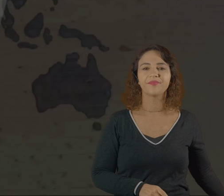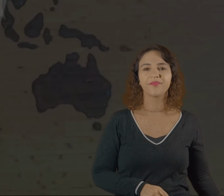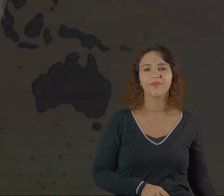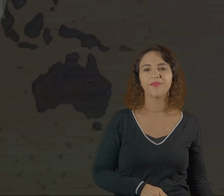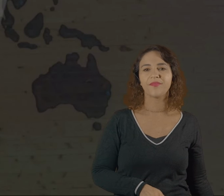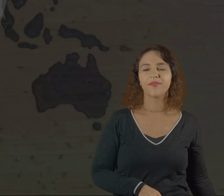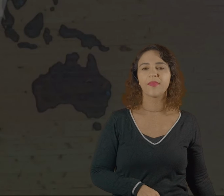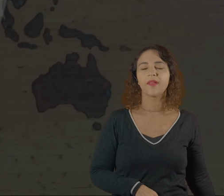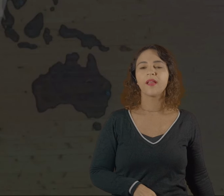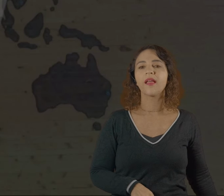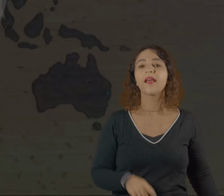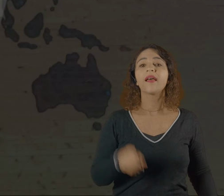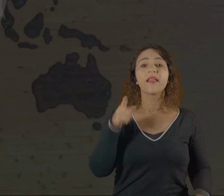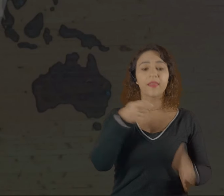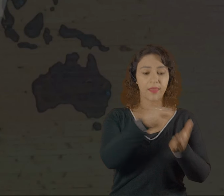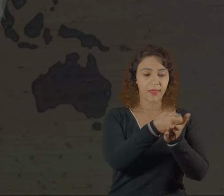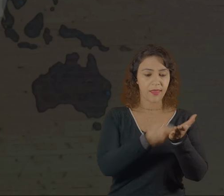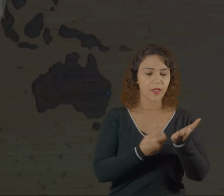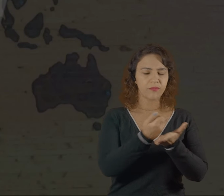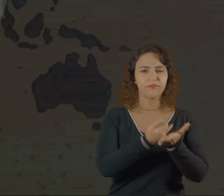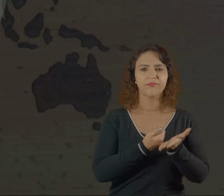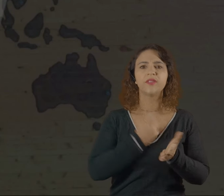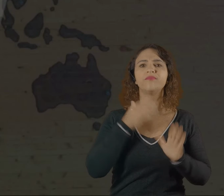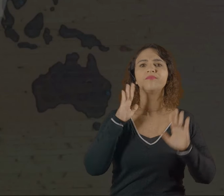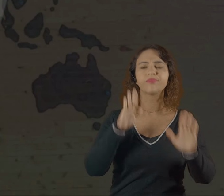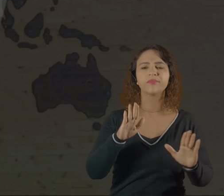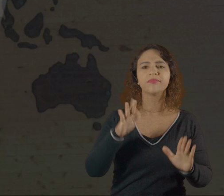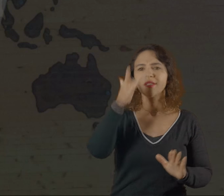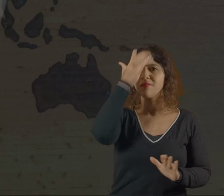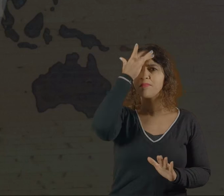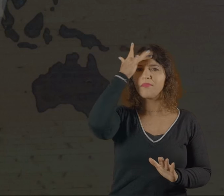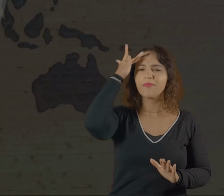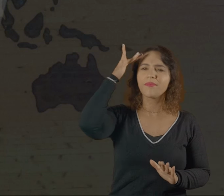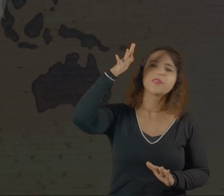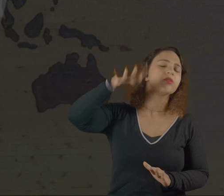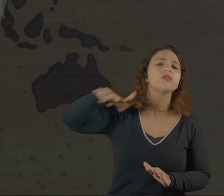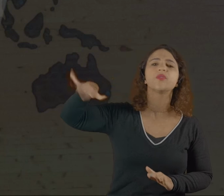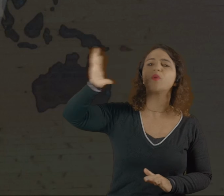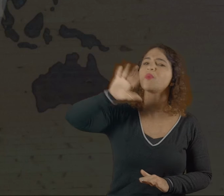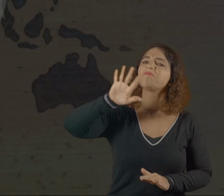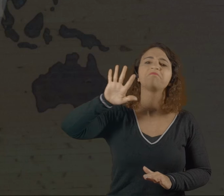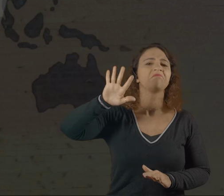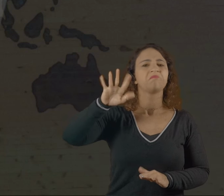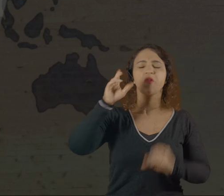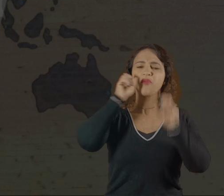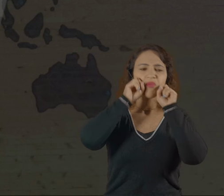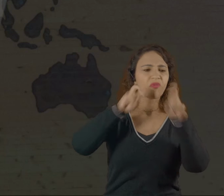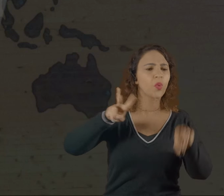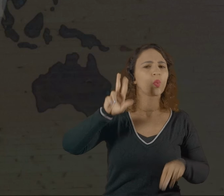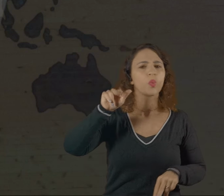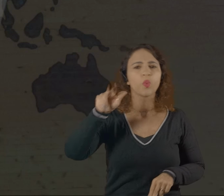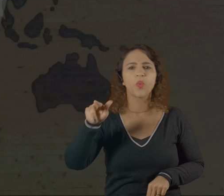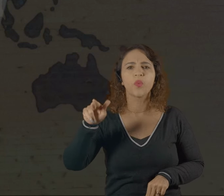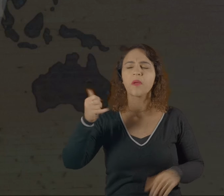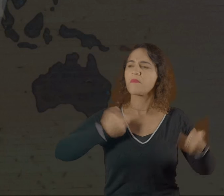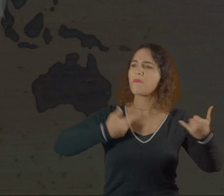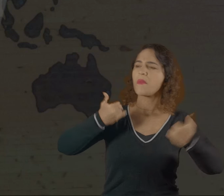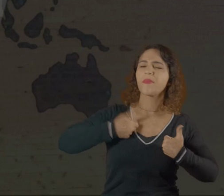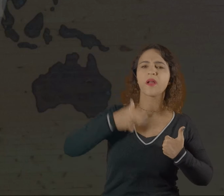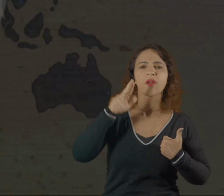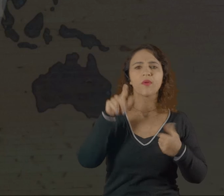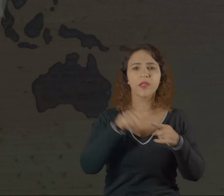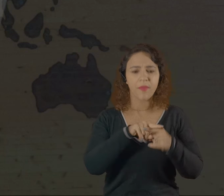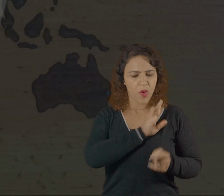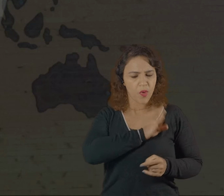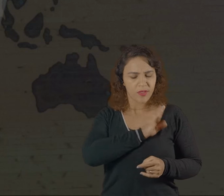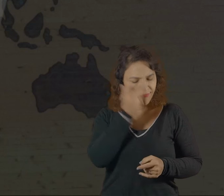viram, nem ouvidos ouviram, nem jamais penetrou em coração humano o que Deus tem preparado para aqueles